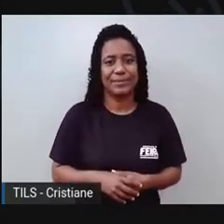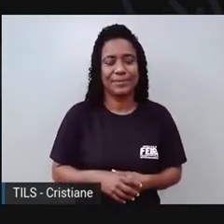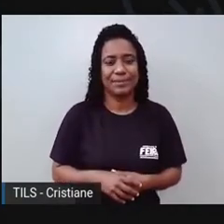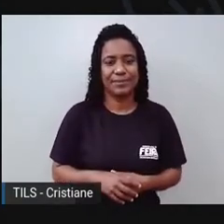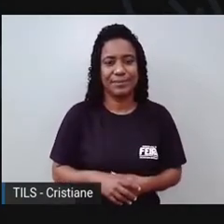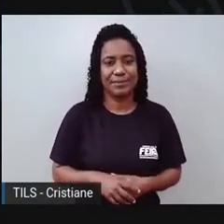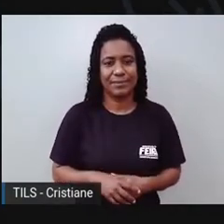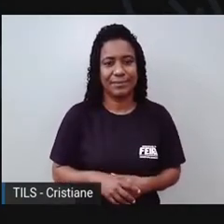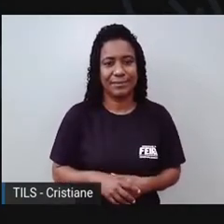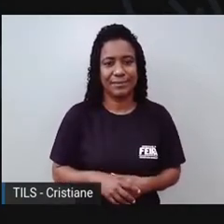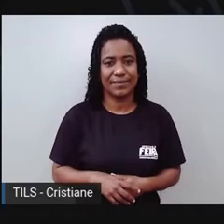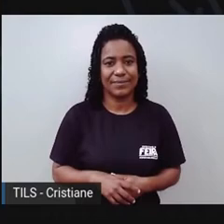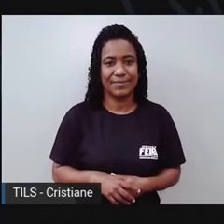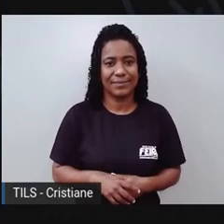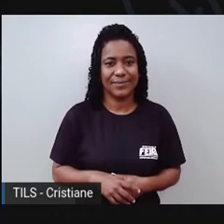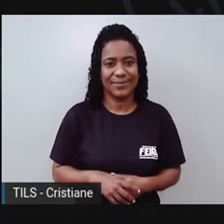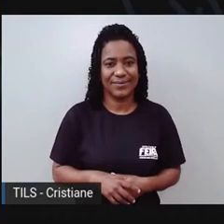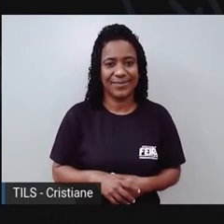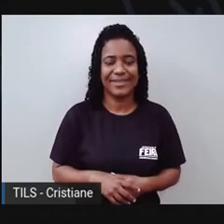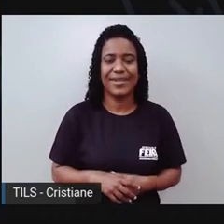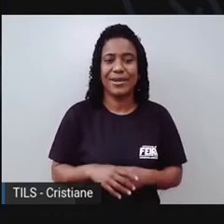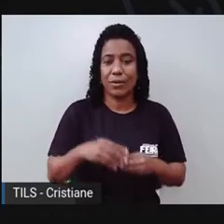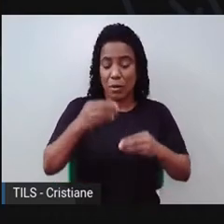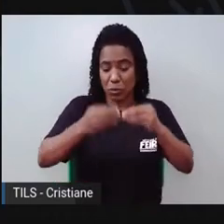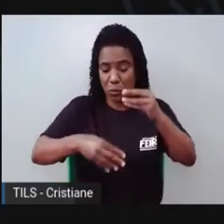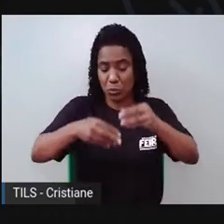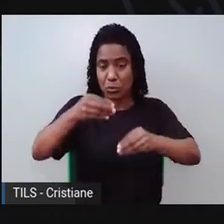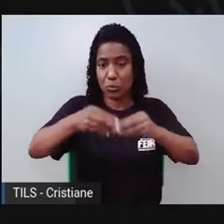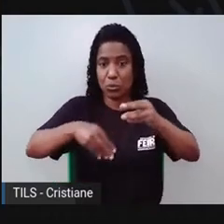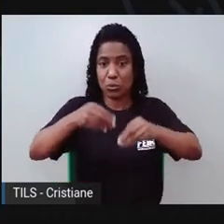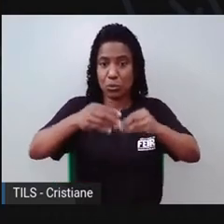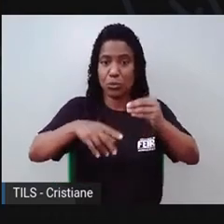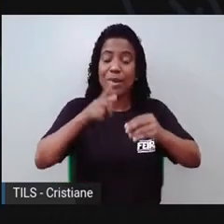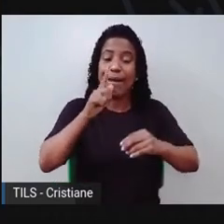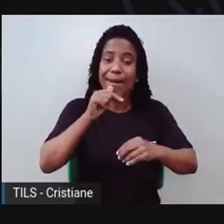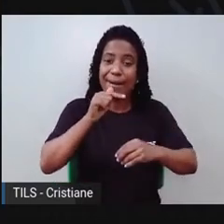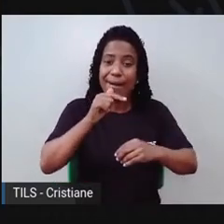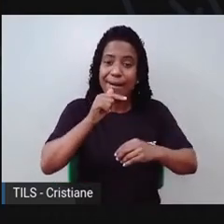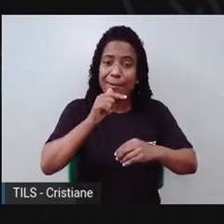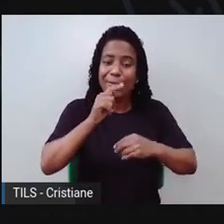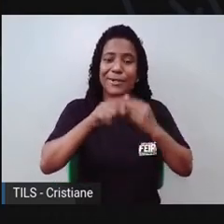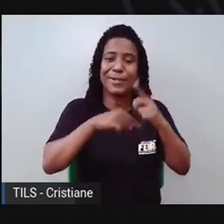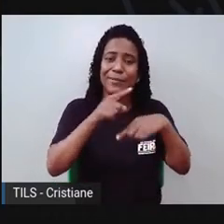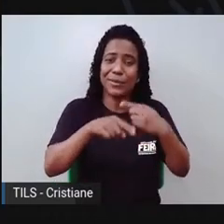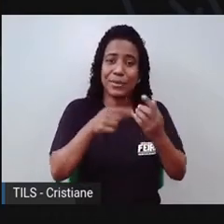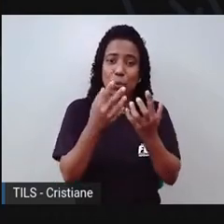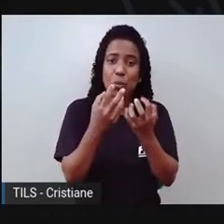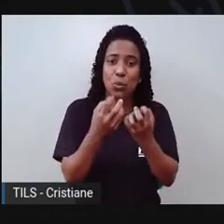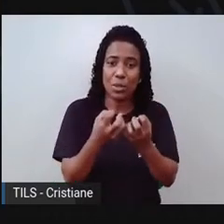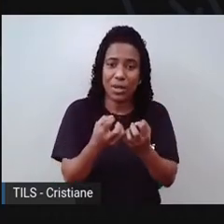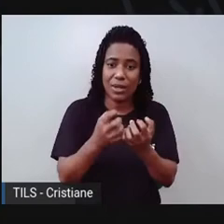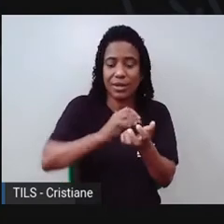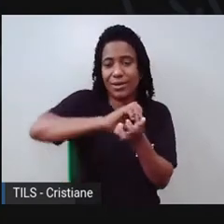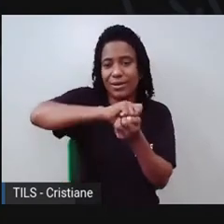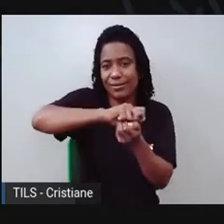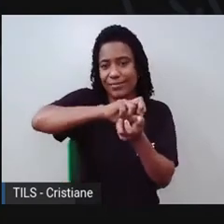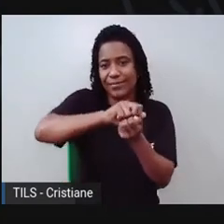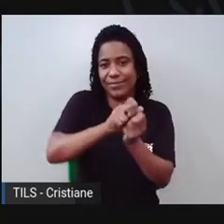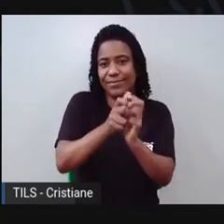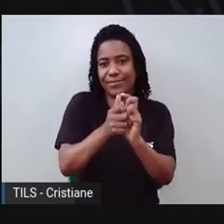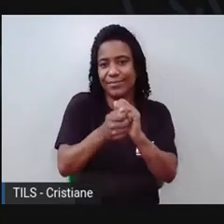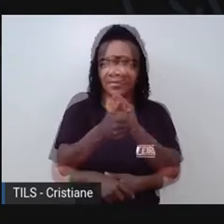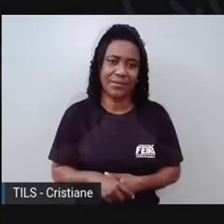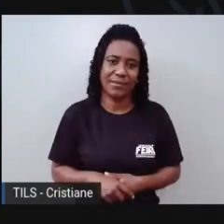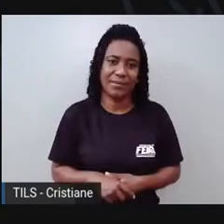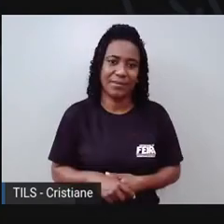Aí, põe o papel, depois estiver bem molhadinho, a gente vai amassar bastante para fazer o nosso papel